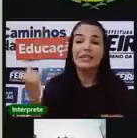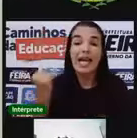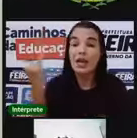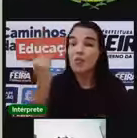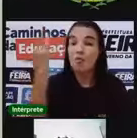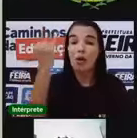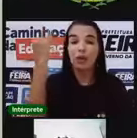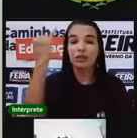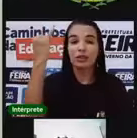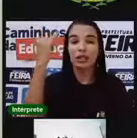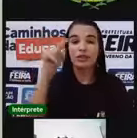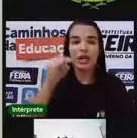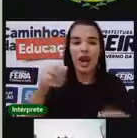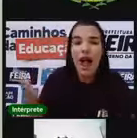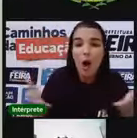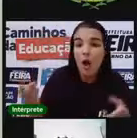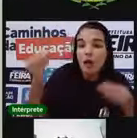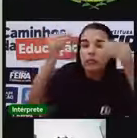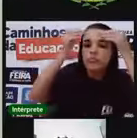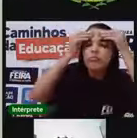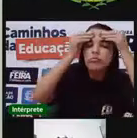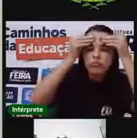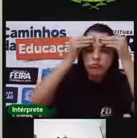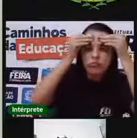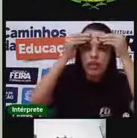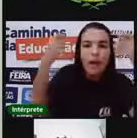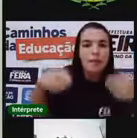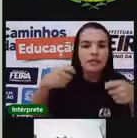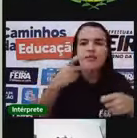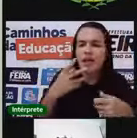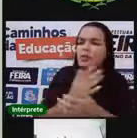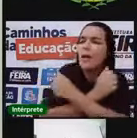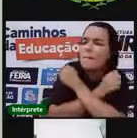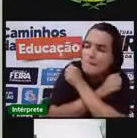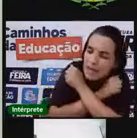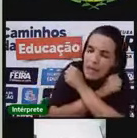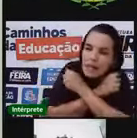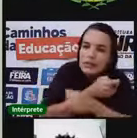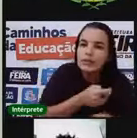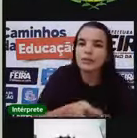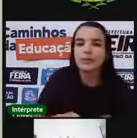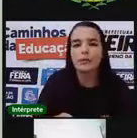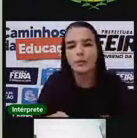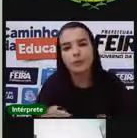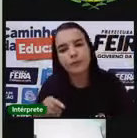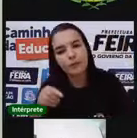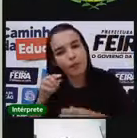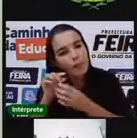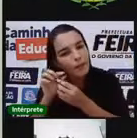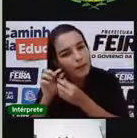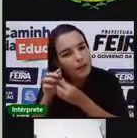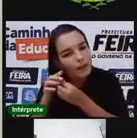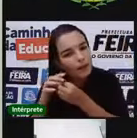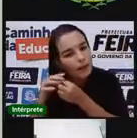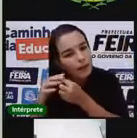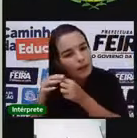em mente hoje. Eu preciso falar do abraço, eu preciso falar do afeto, porque eu